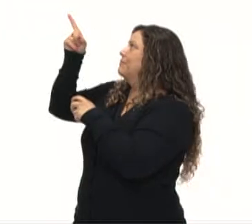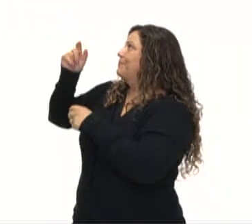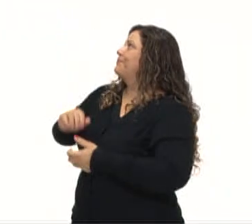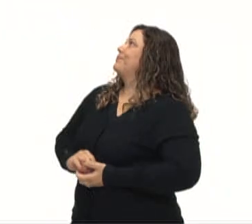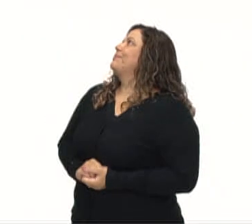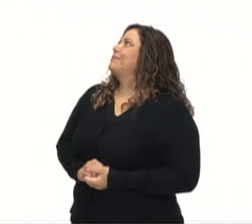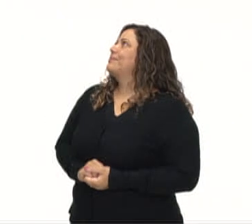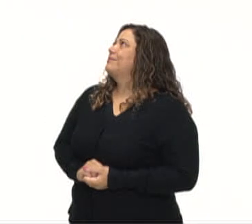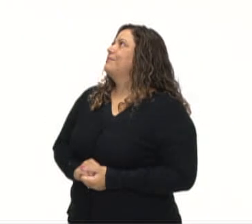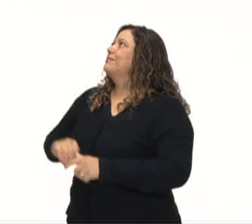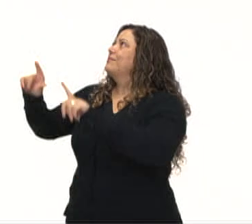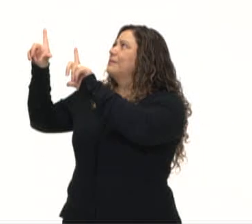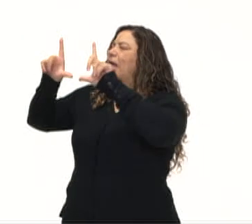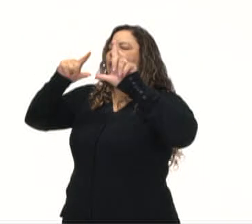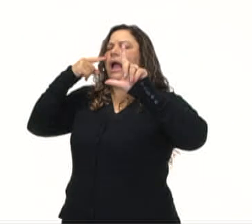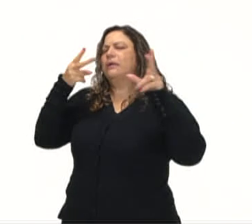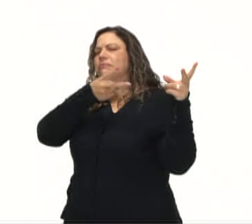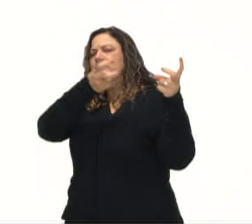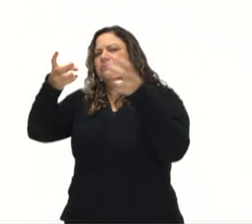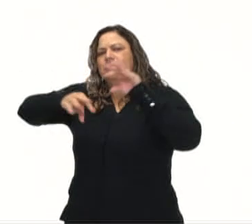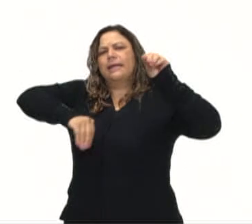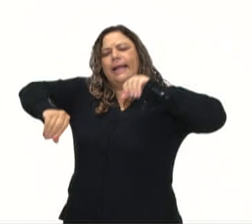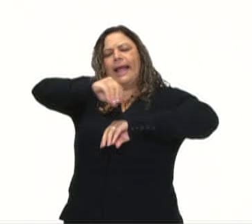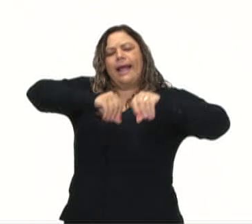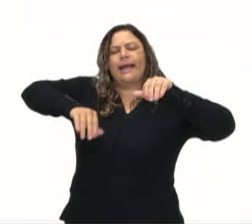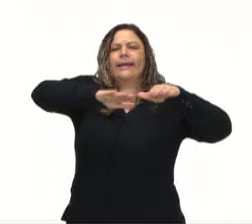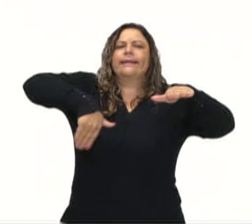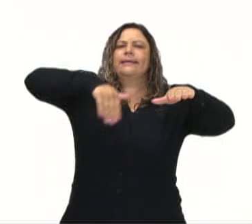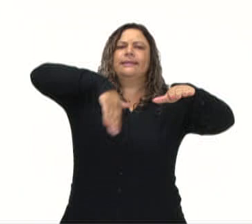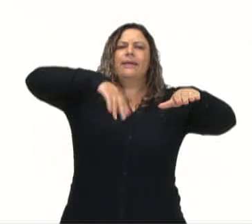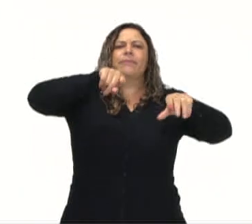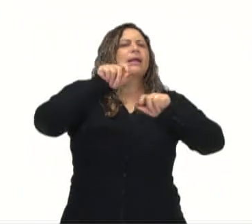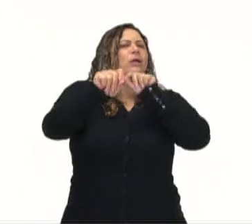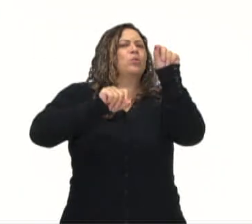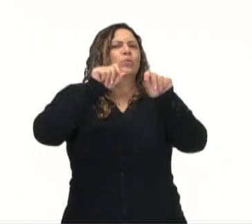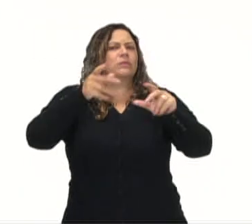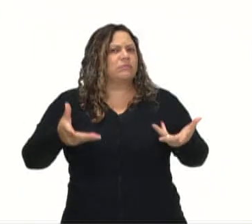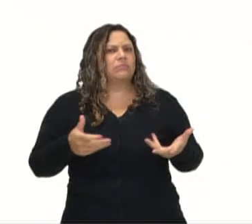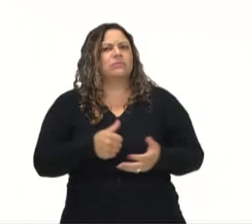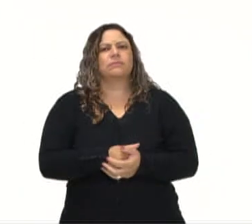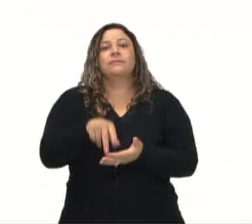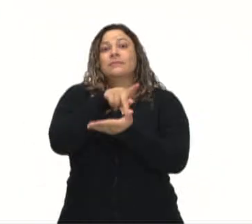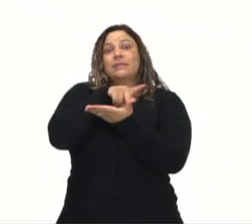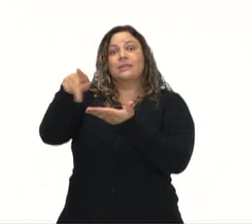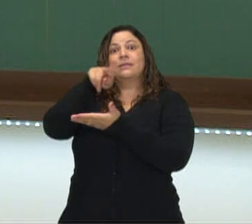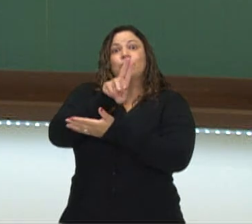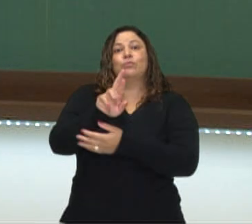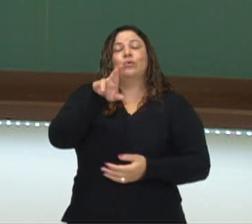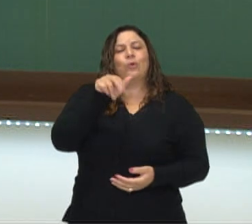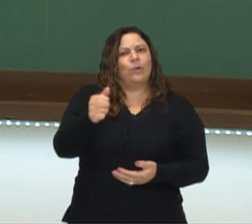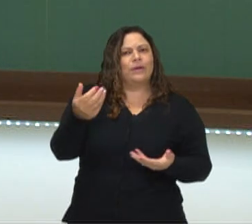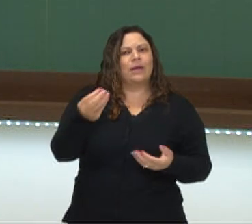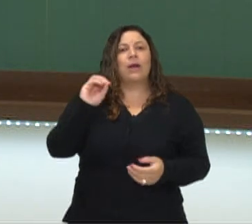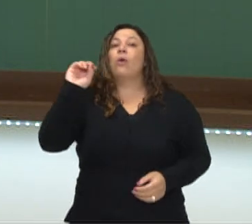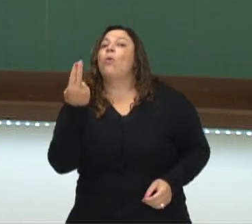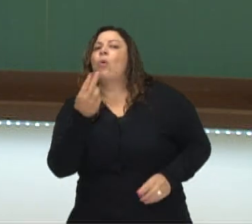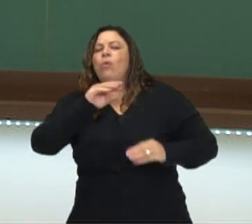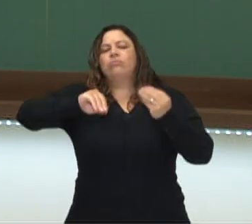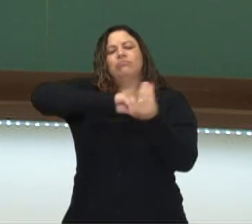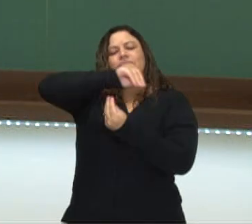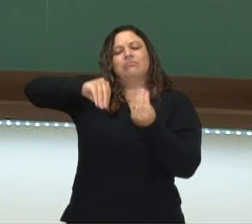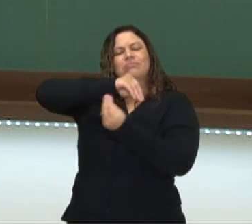Observando a areia da praia, você a considera uma substância pura ou uma mistura? Eu